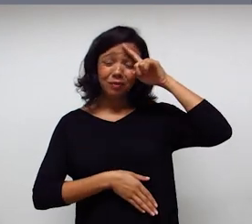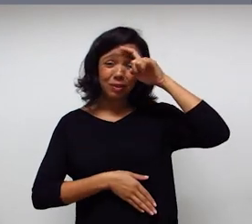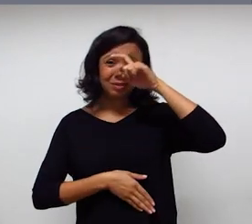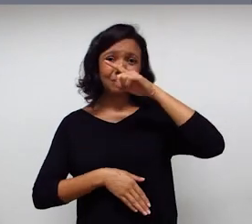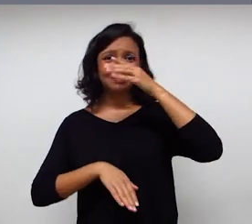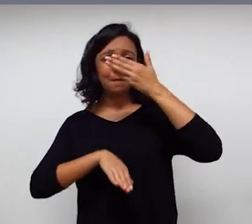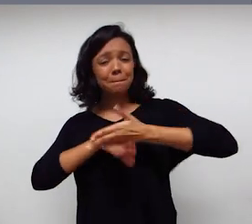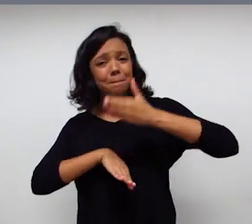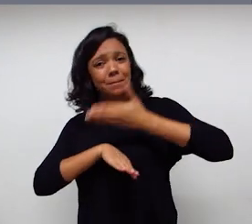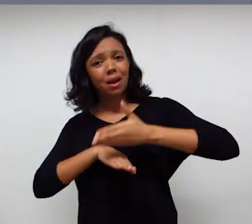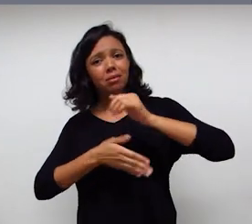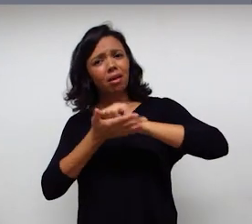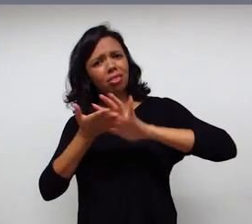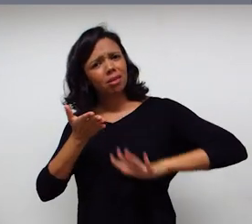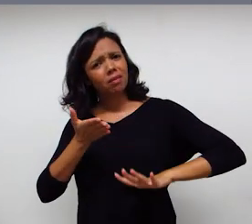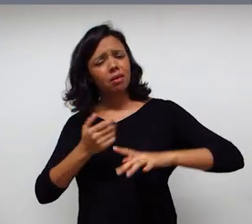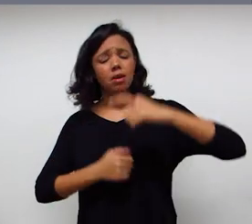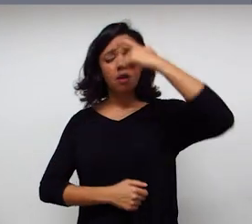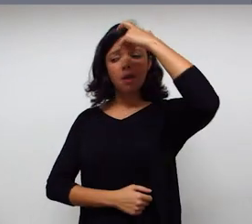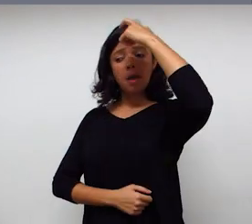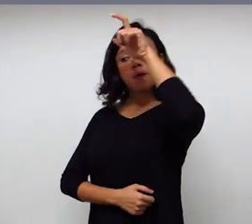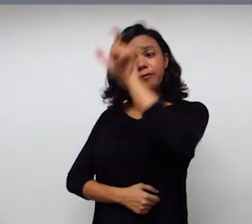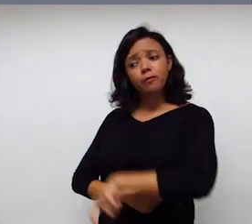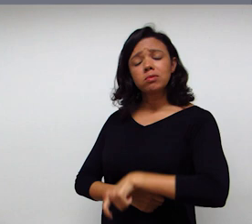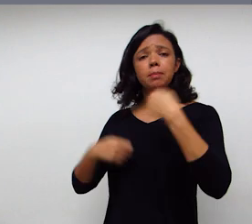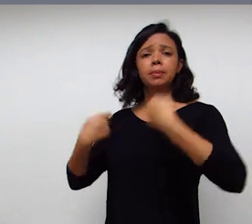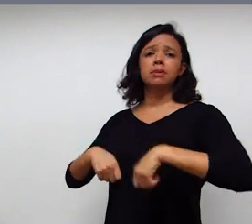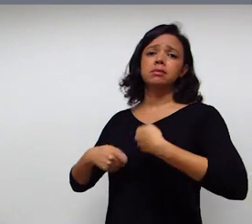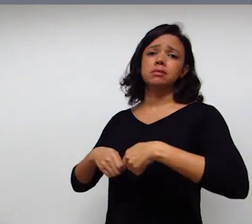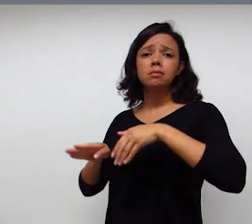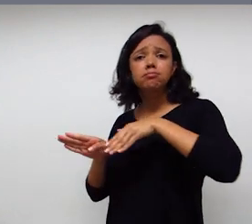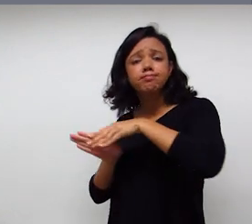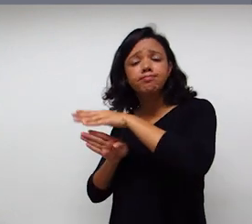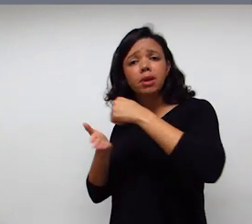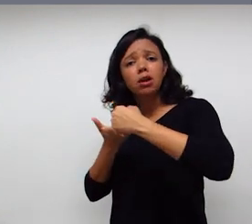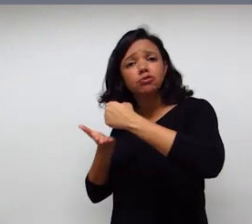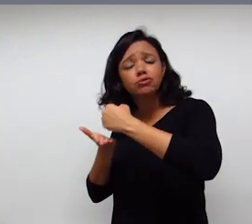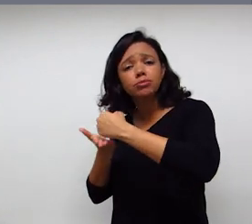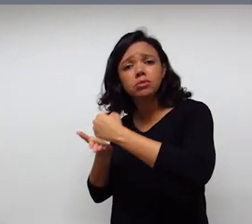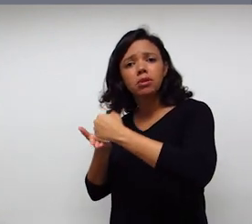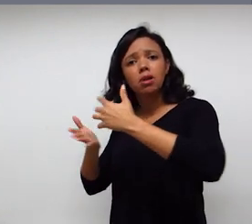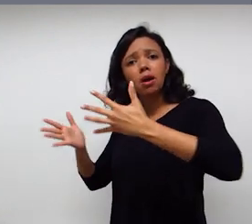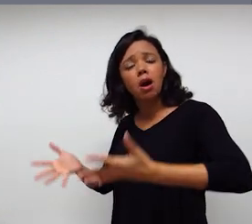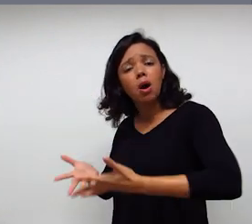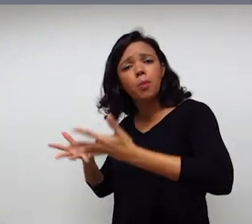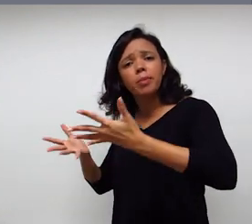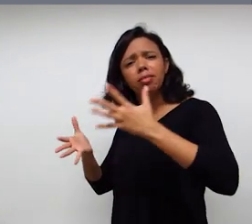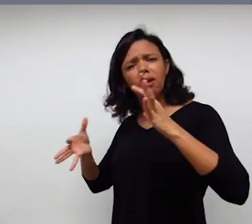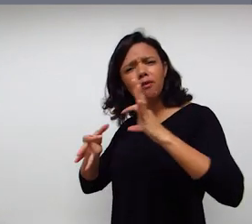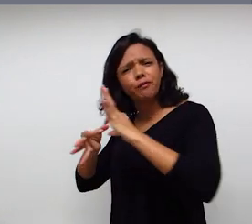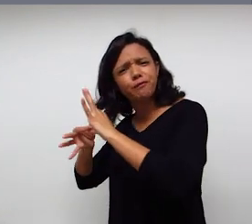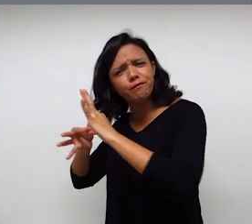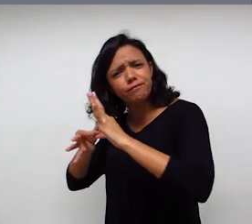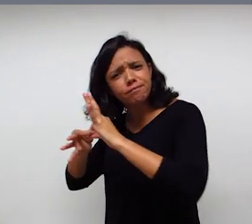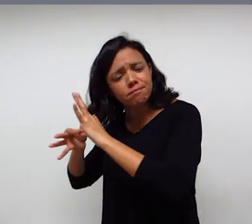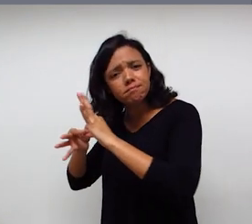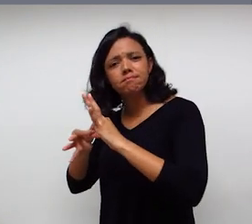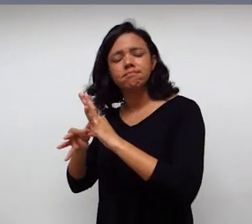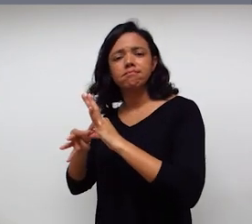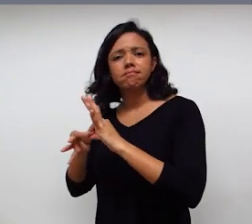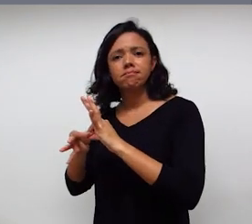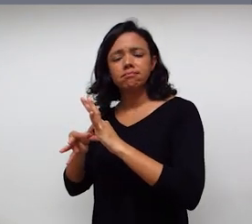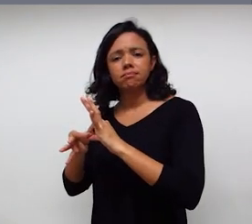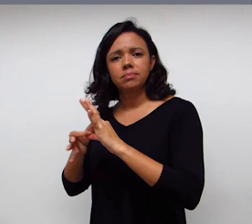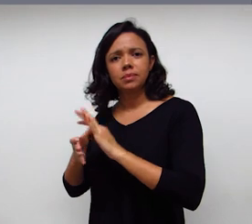as atividades, seja você esse facilitador. É hora de aumentarmos esse vínculo, é hora de